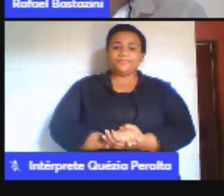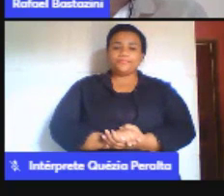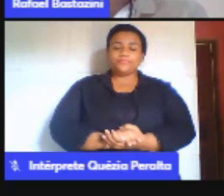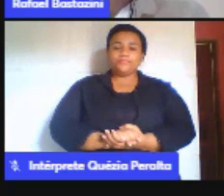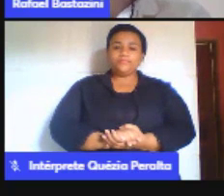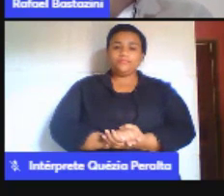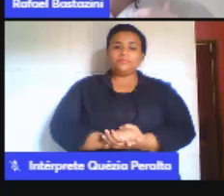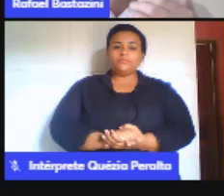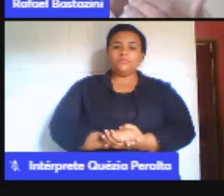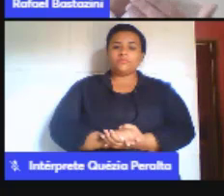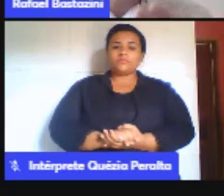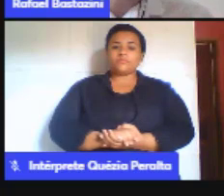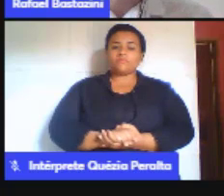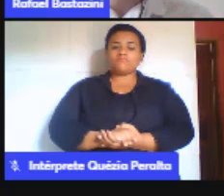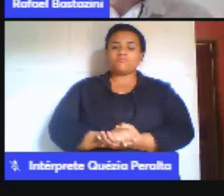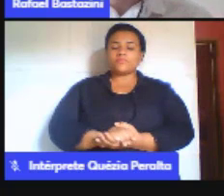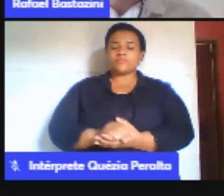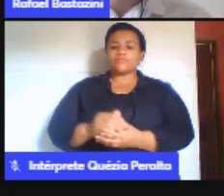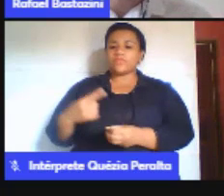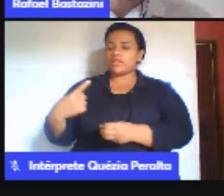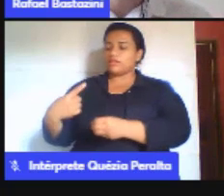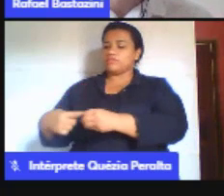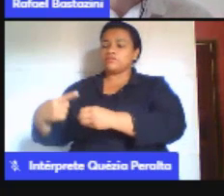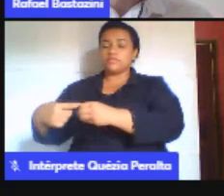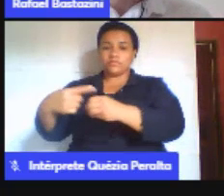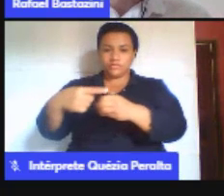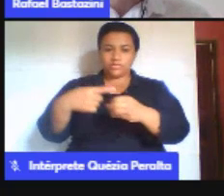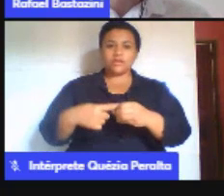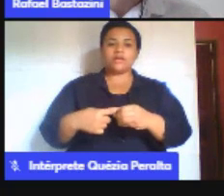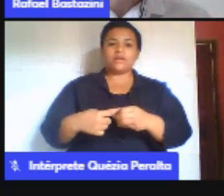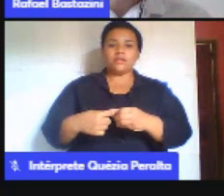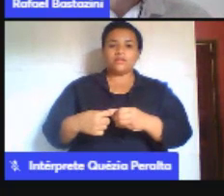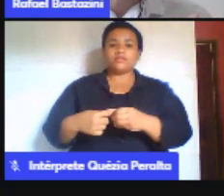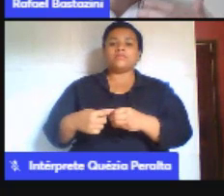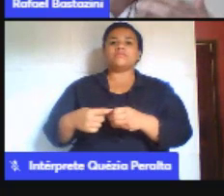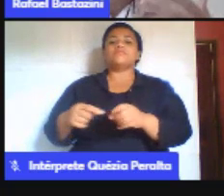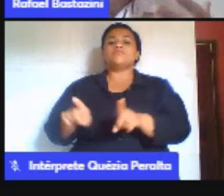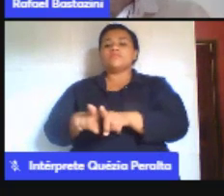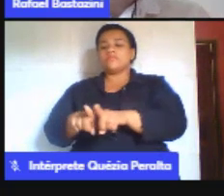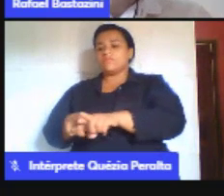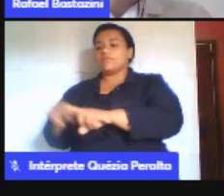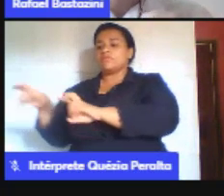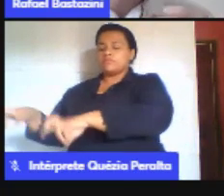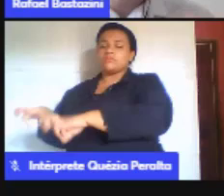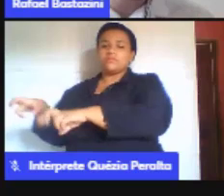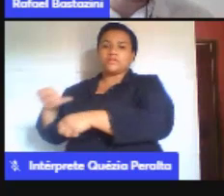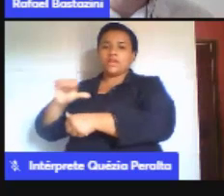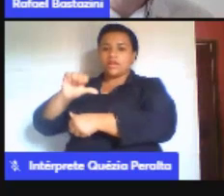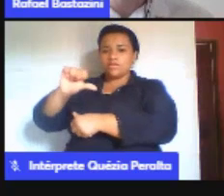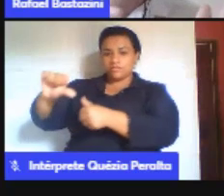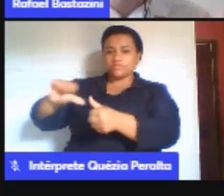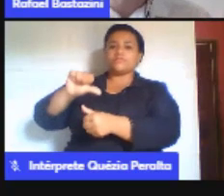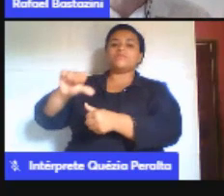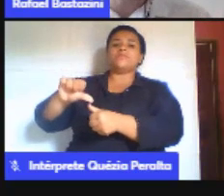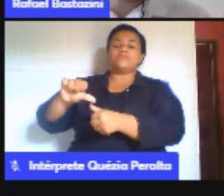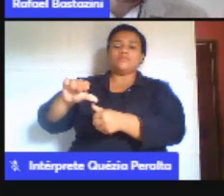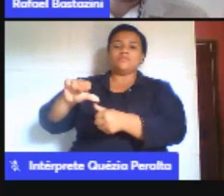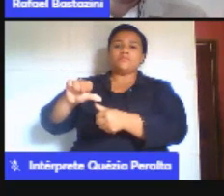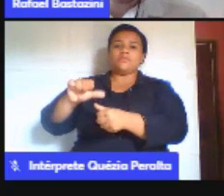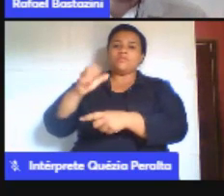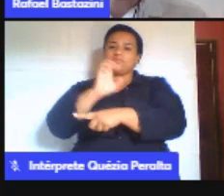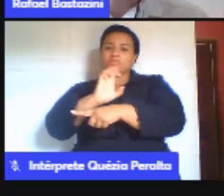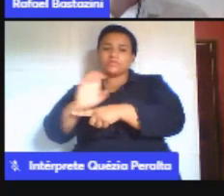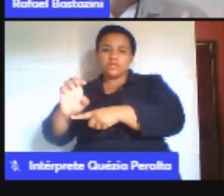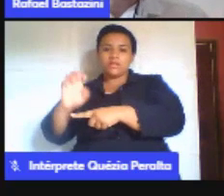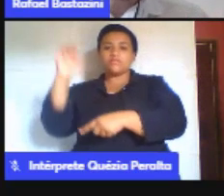da cidade e dos processos que, então, ocorreram tanto no Brasil, como no estado, como em